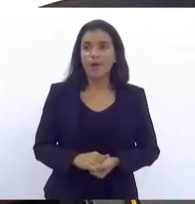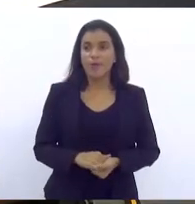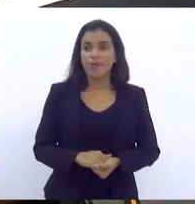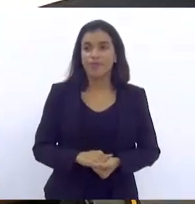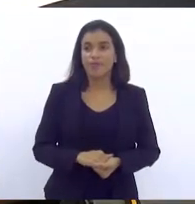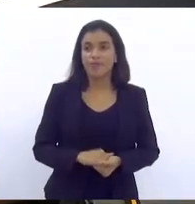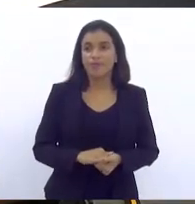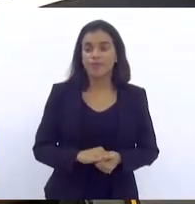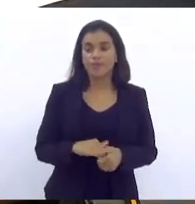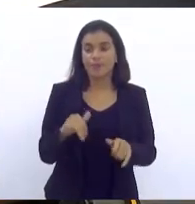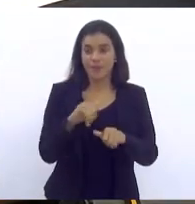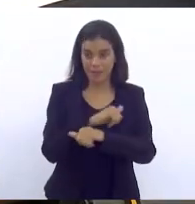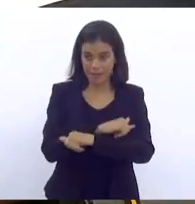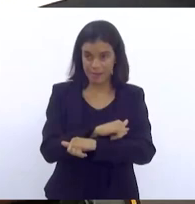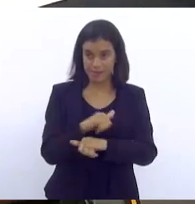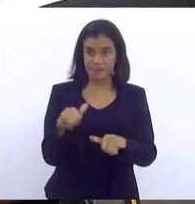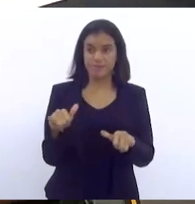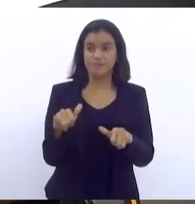obrigado